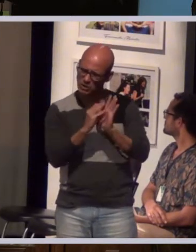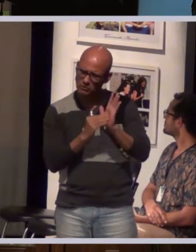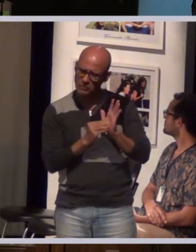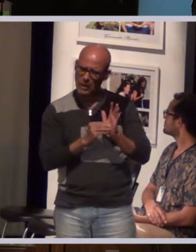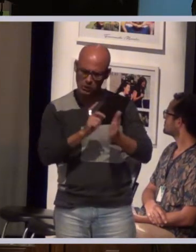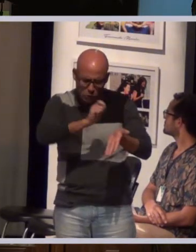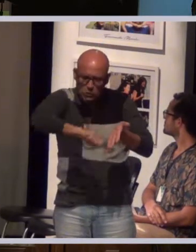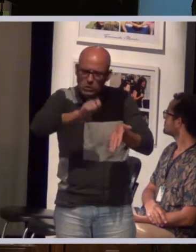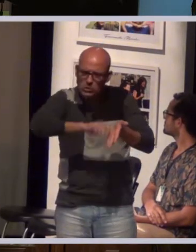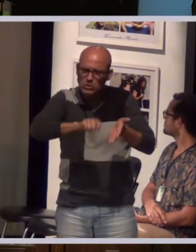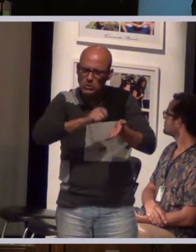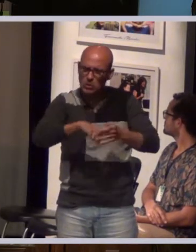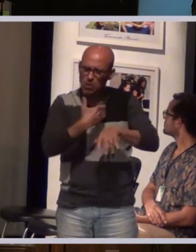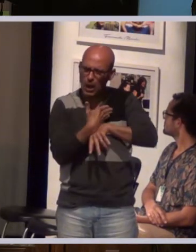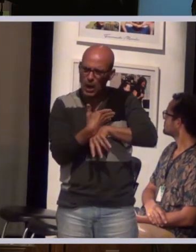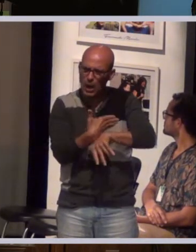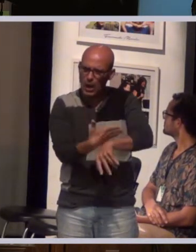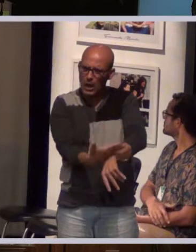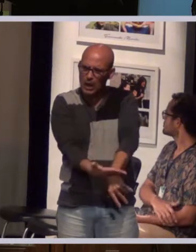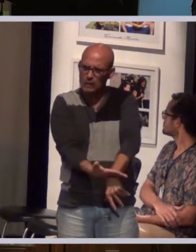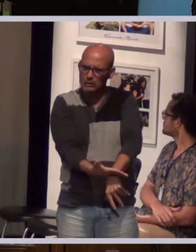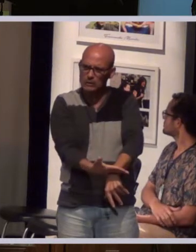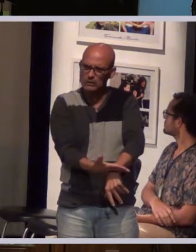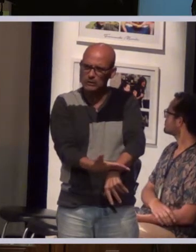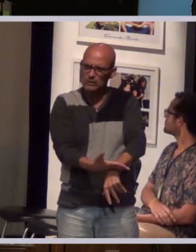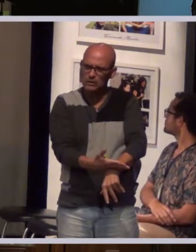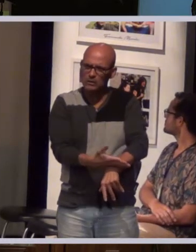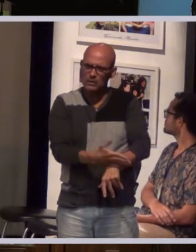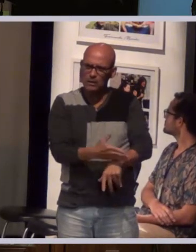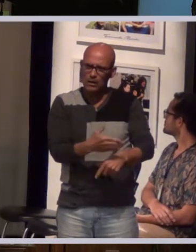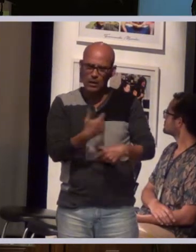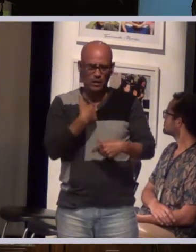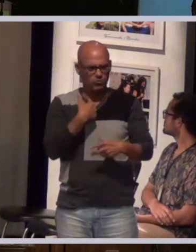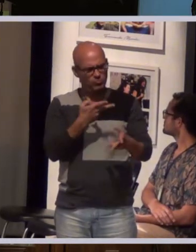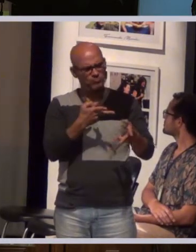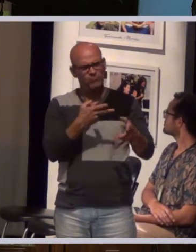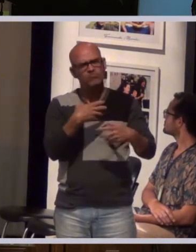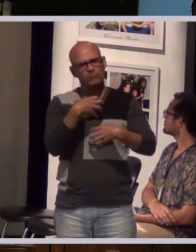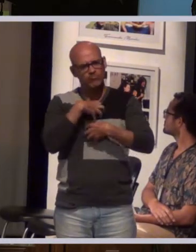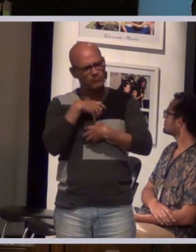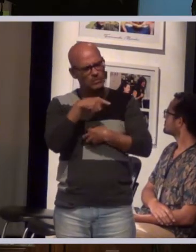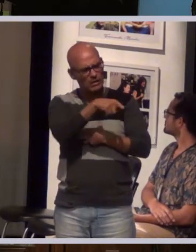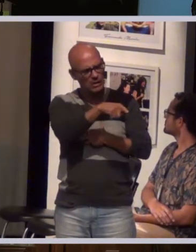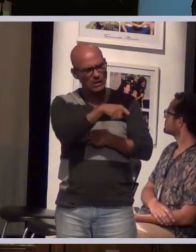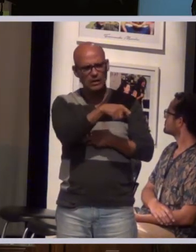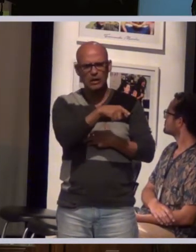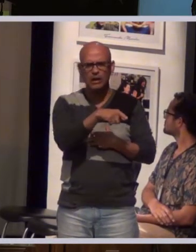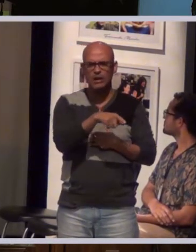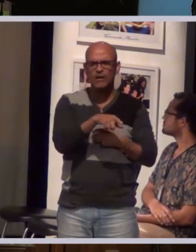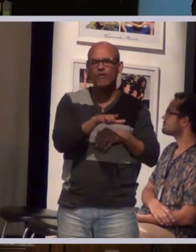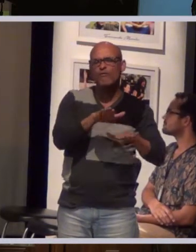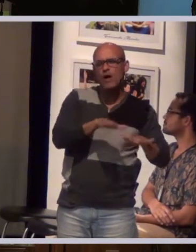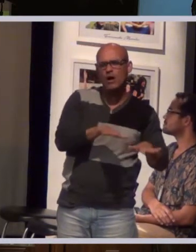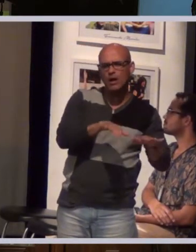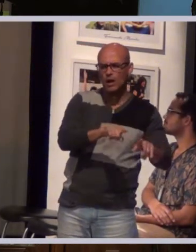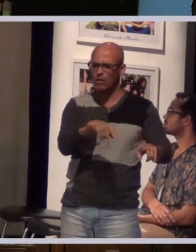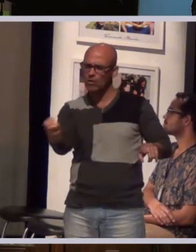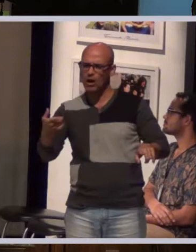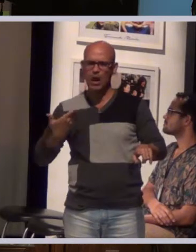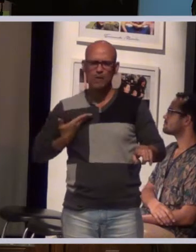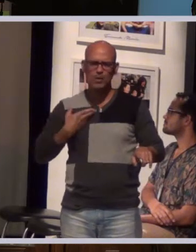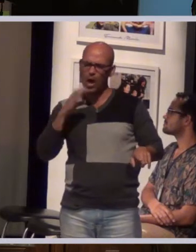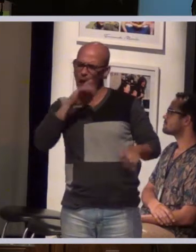atividade não faz sentir o quão lento ele é em relação ao colega, e isso o